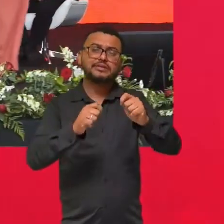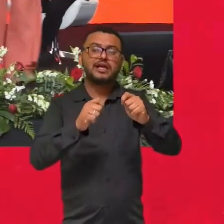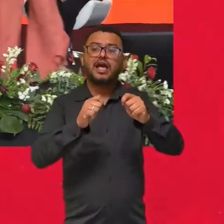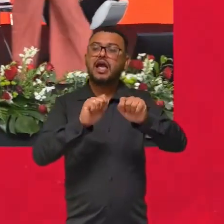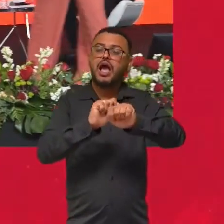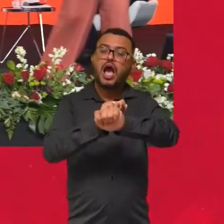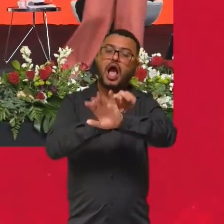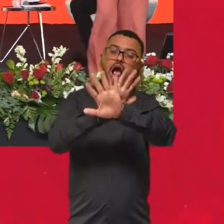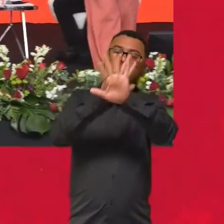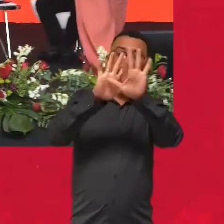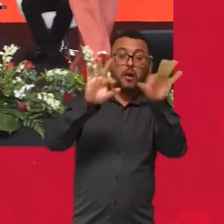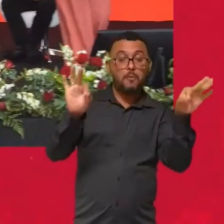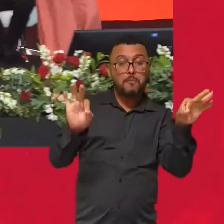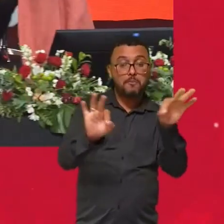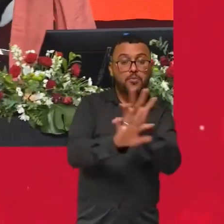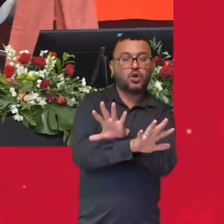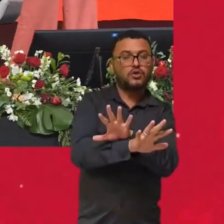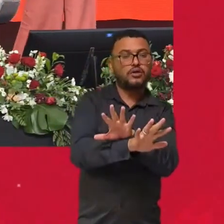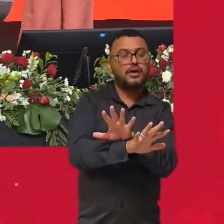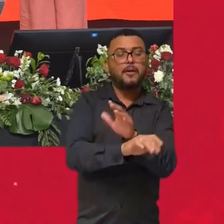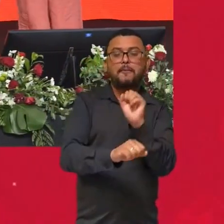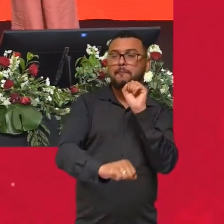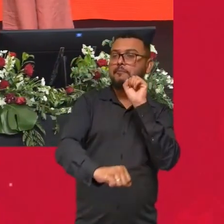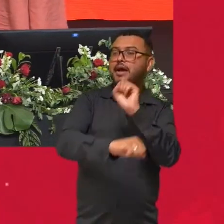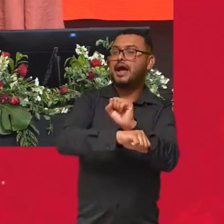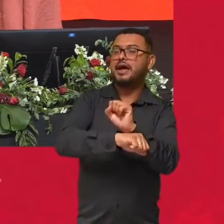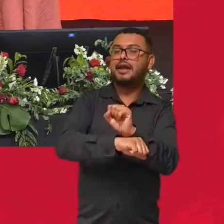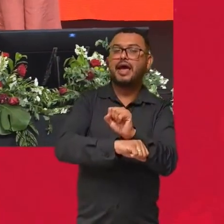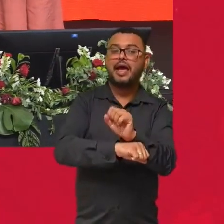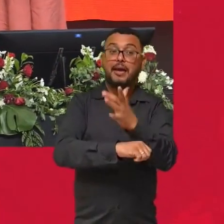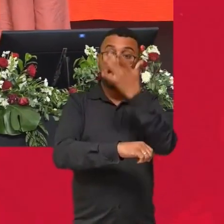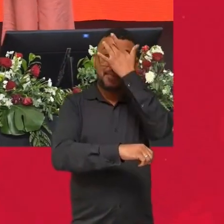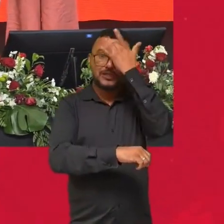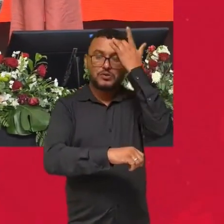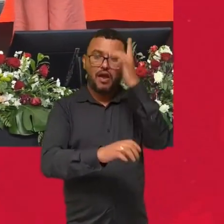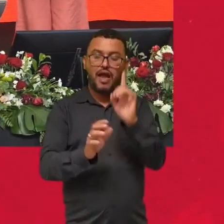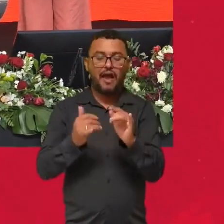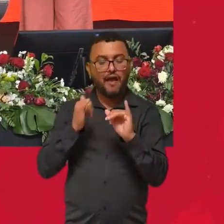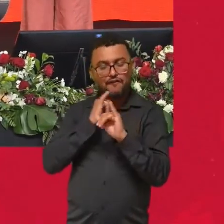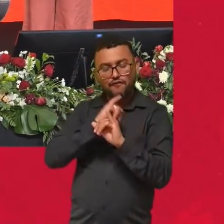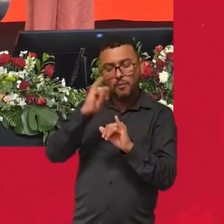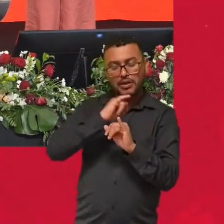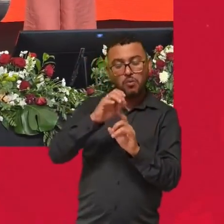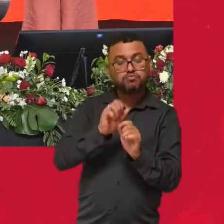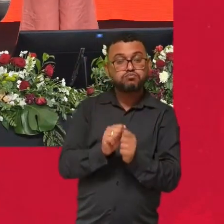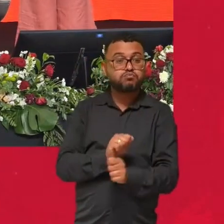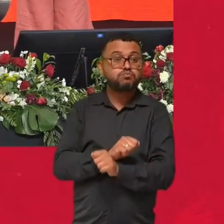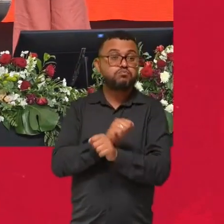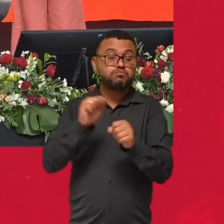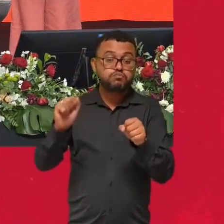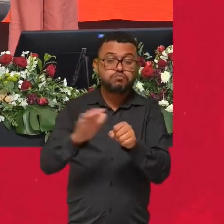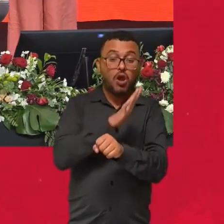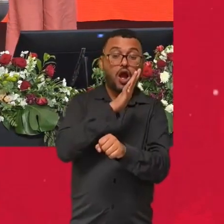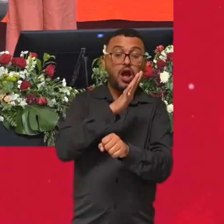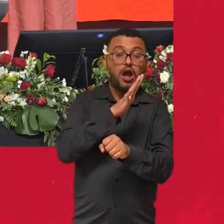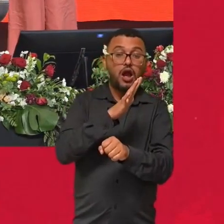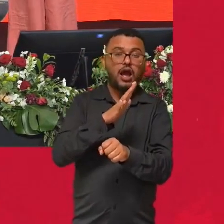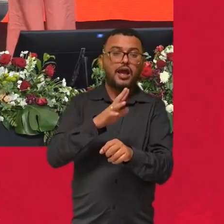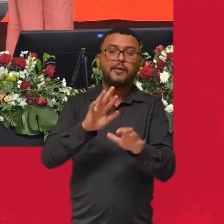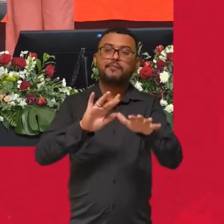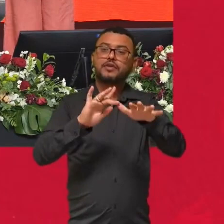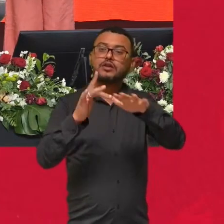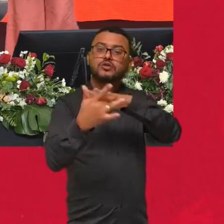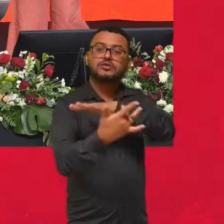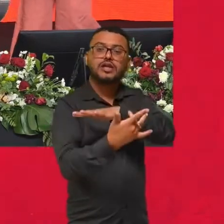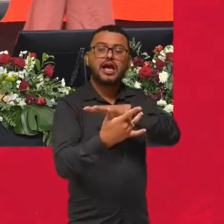E parar de entupir as pessoas com informação. Parar de entupir. As redes sociais estão ensinando isso para a gente. Não